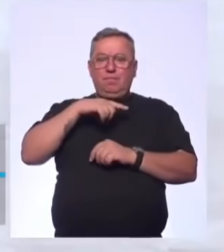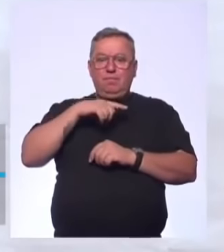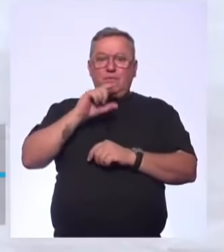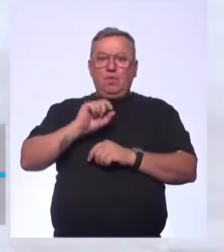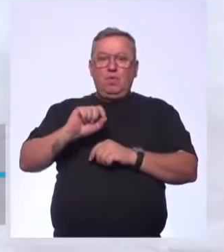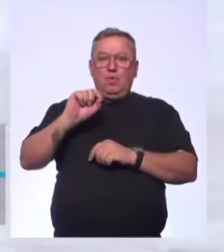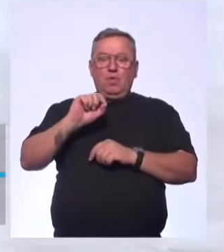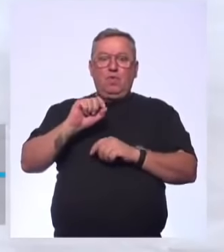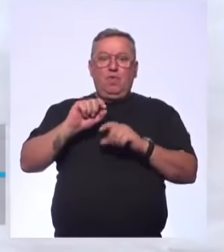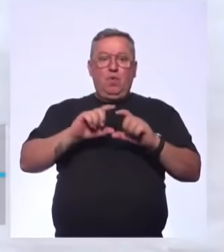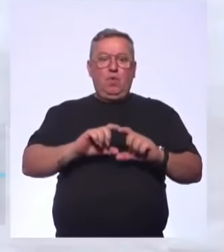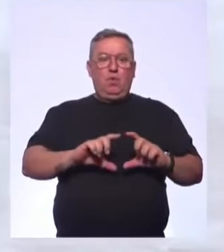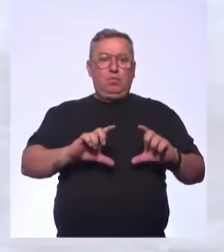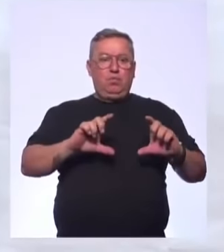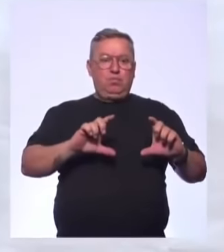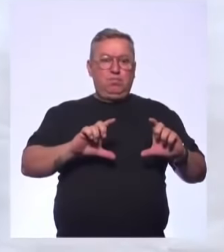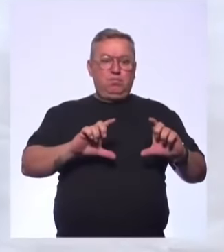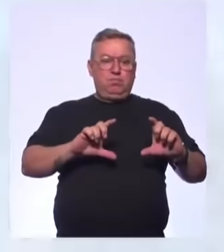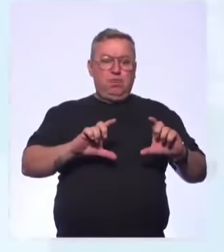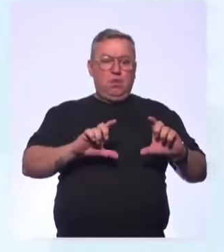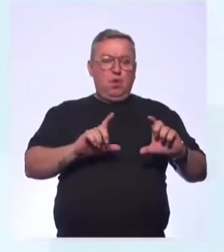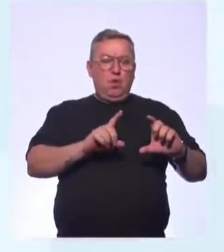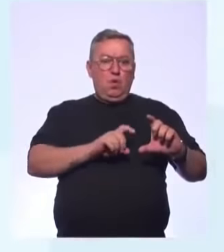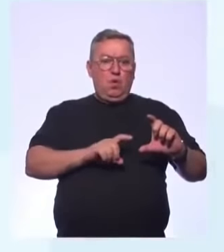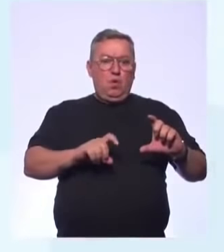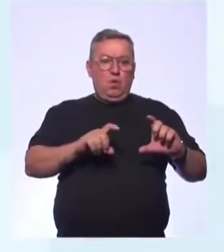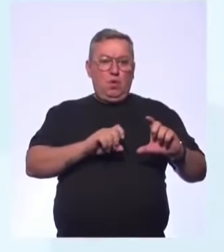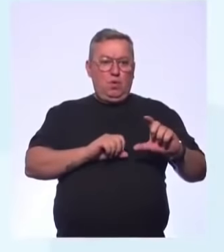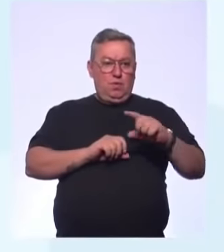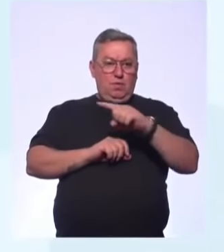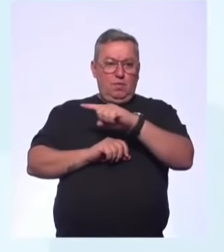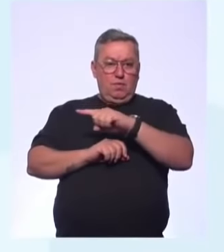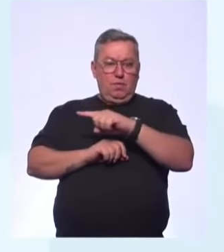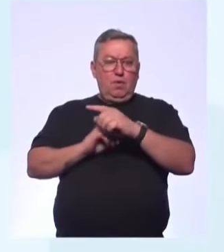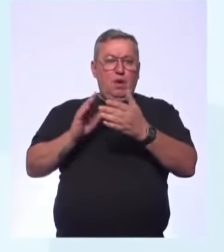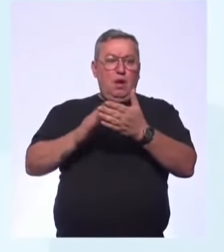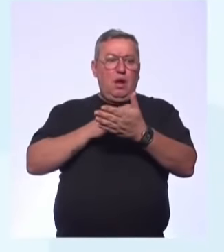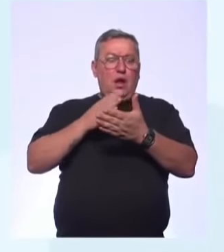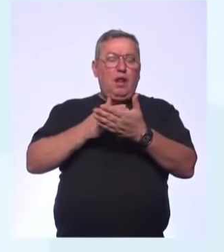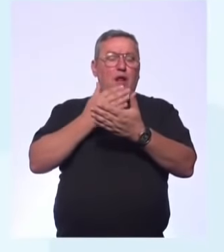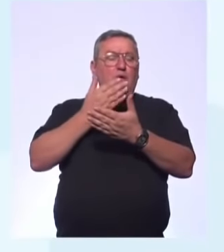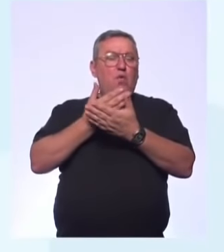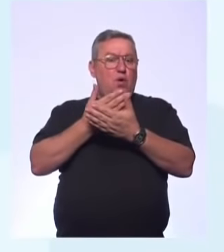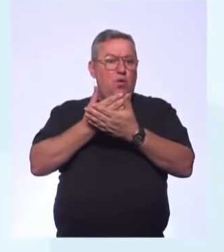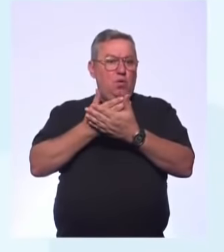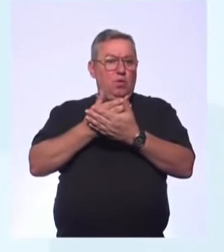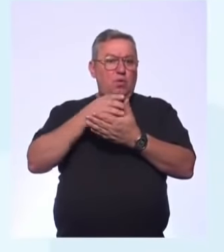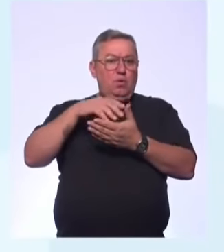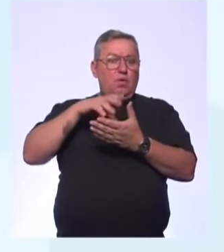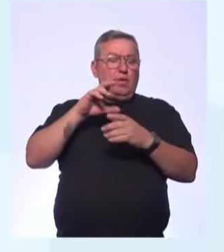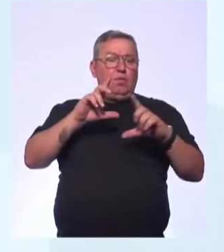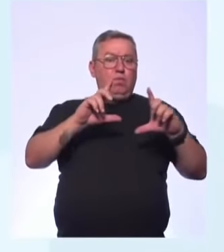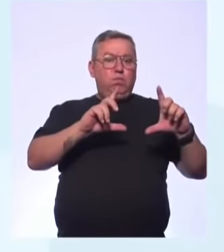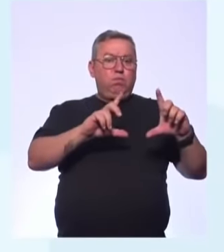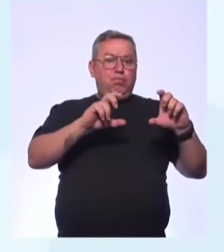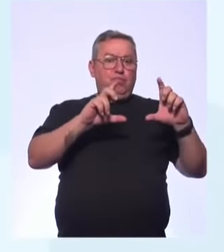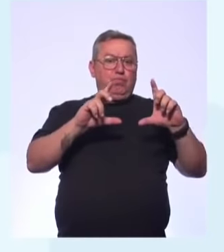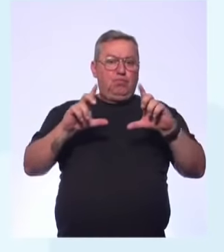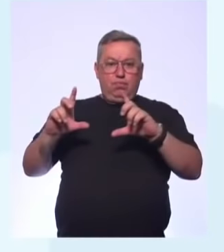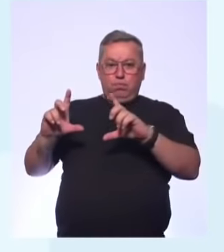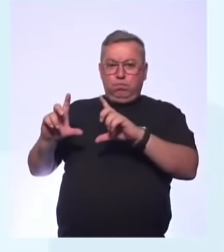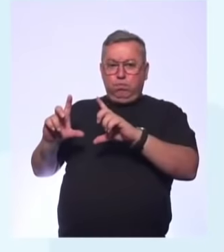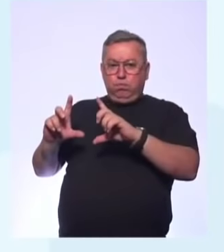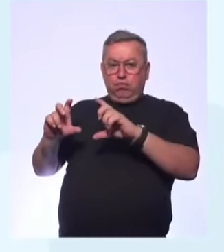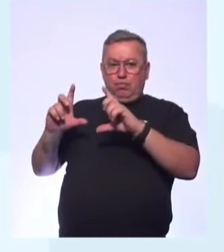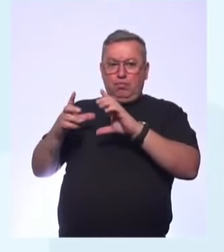colocar o QR Code do caderno do aluno, tá? Do volume 3, para vocês darem aí um print, ou quem já tiver,